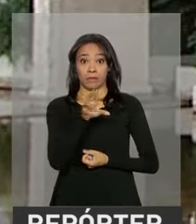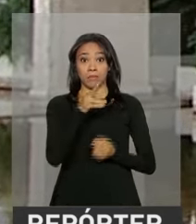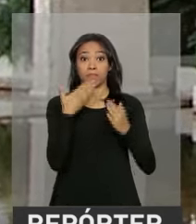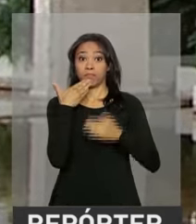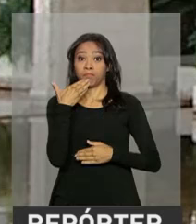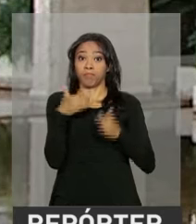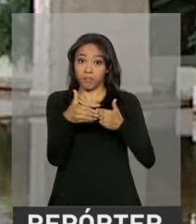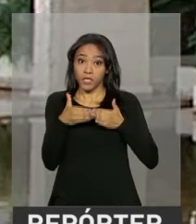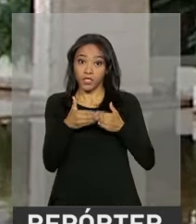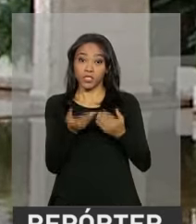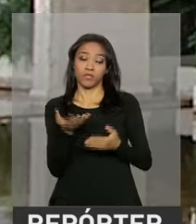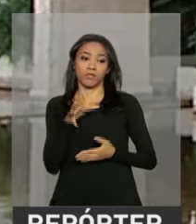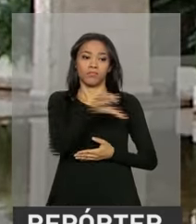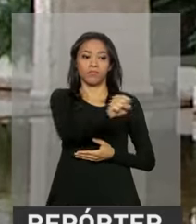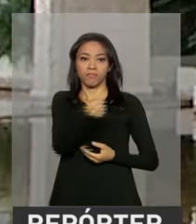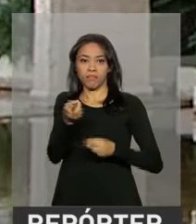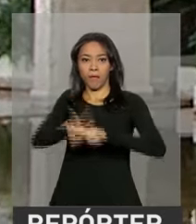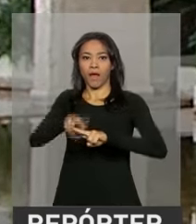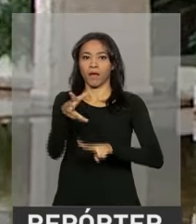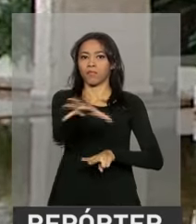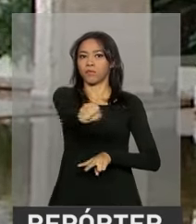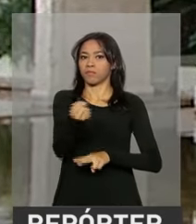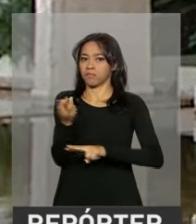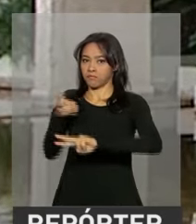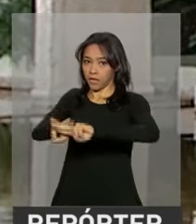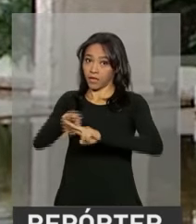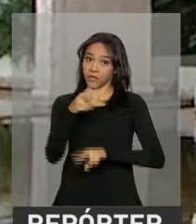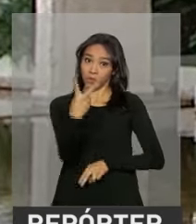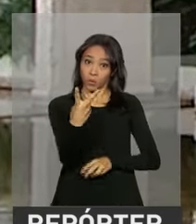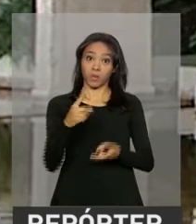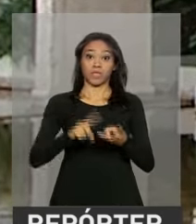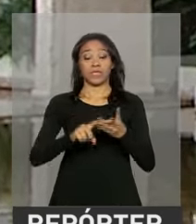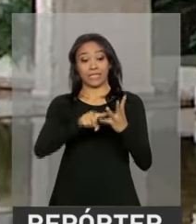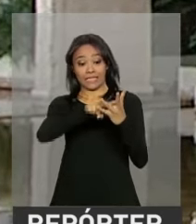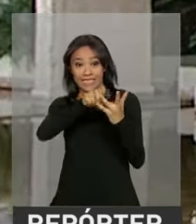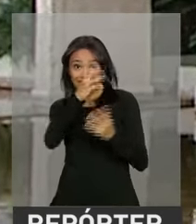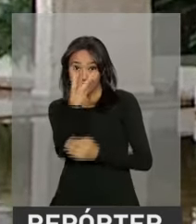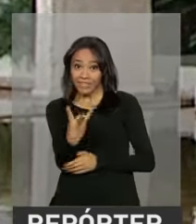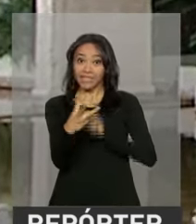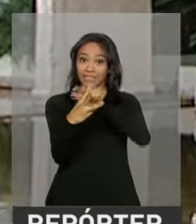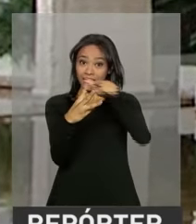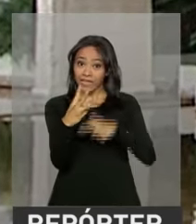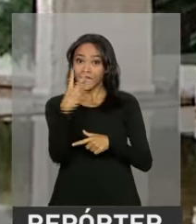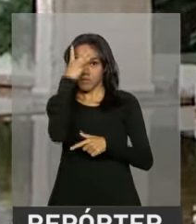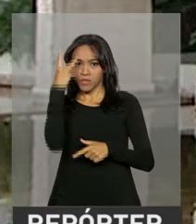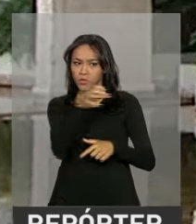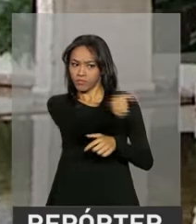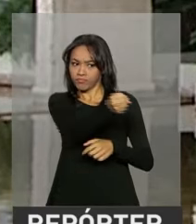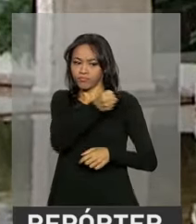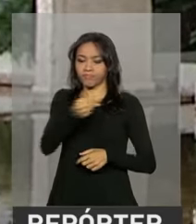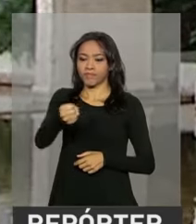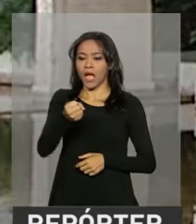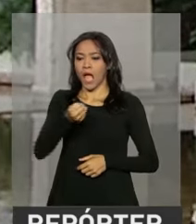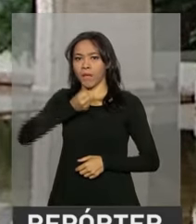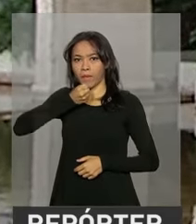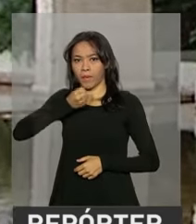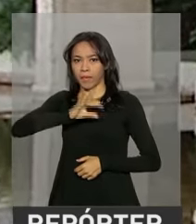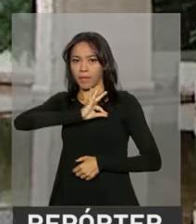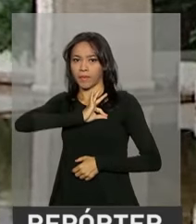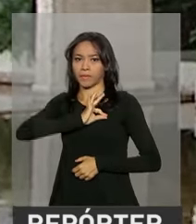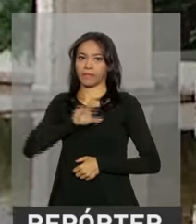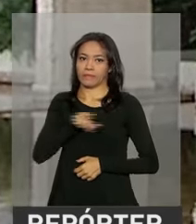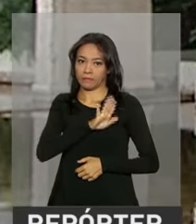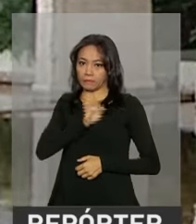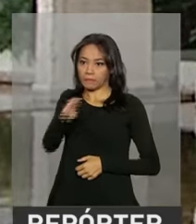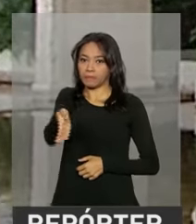temporária, 5 de busca e apreensão e 3 de condução coercitiva. Todos os envolvidos são brasileiros e esses mandados eles